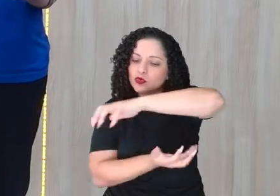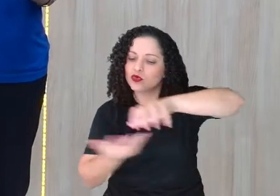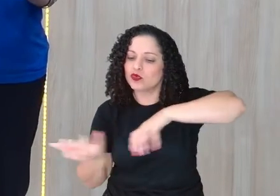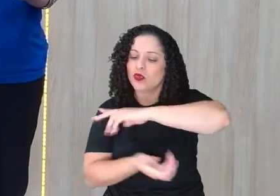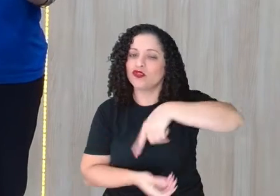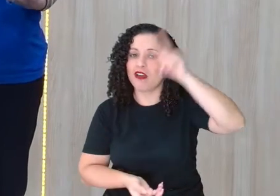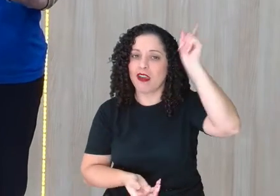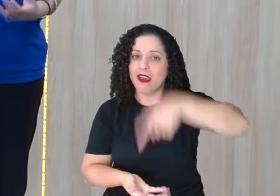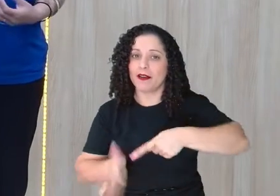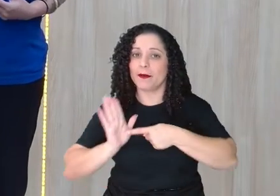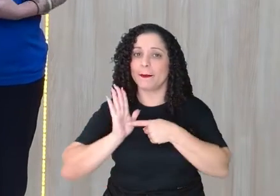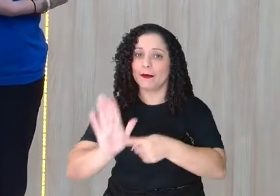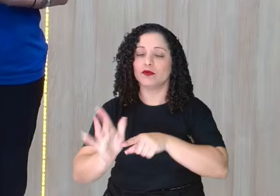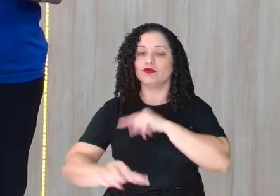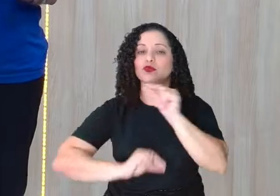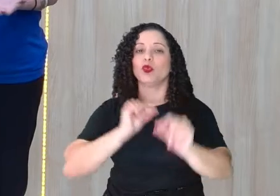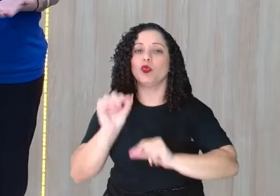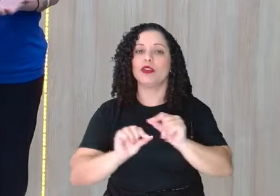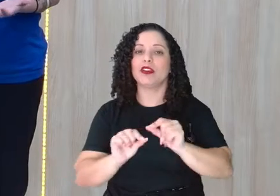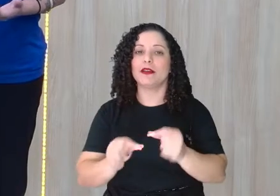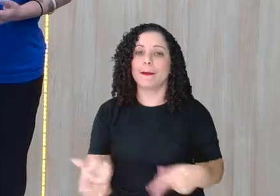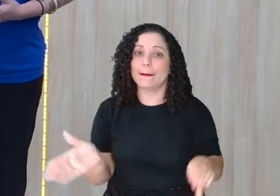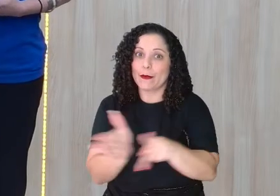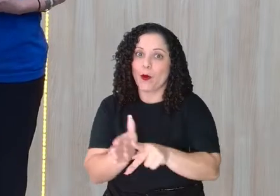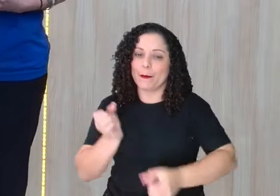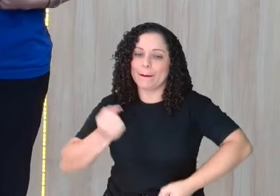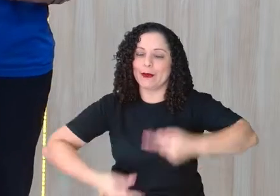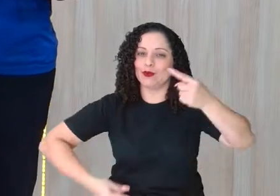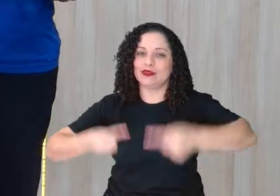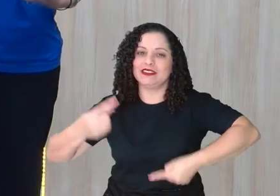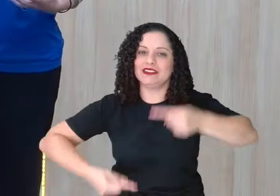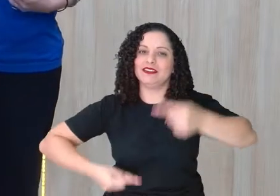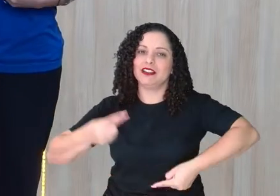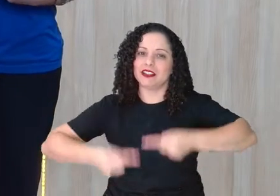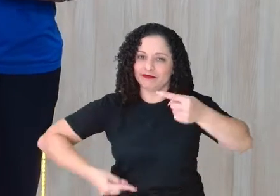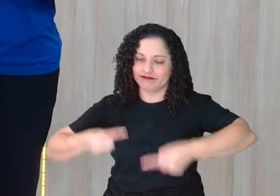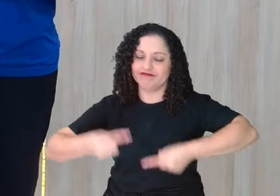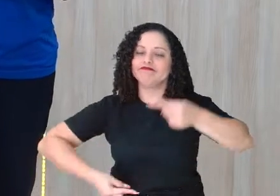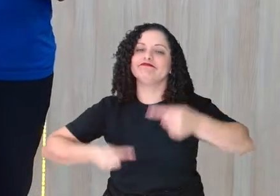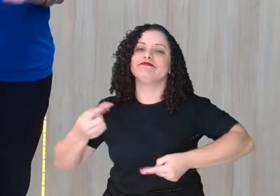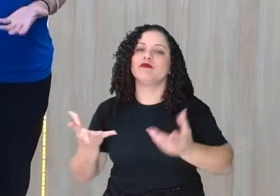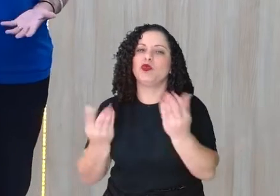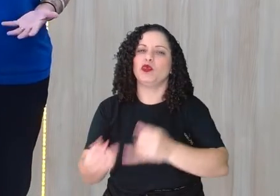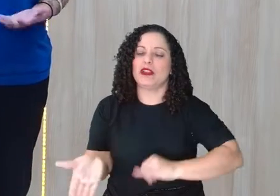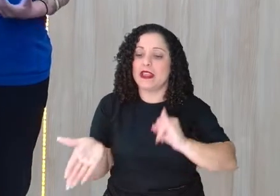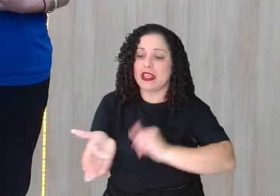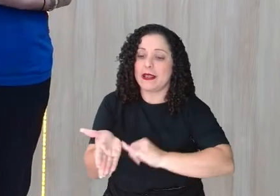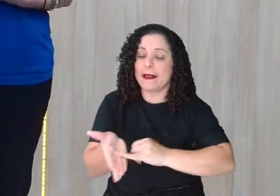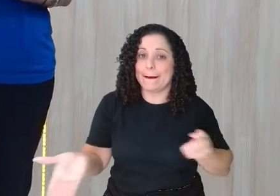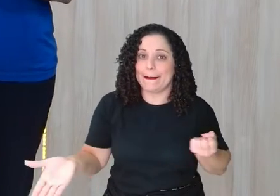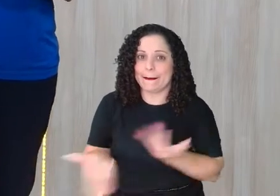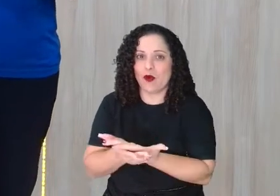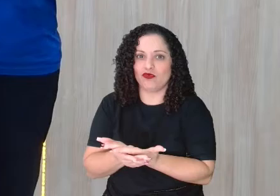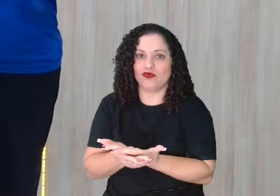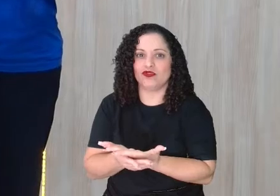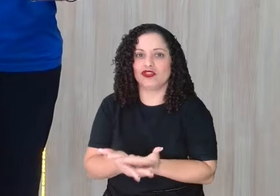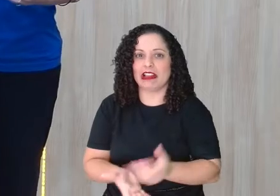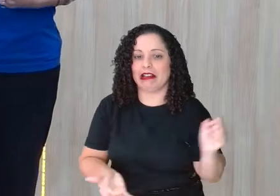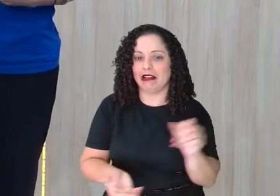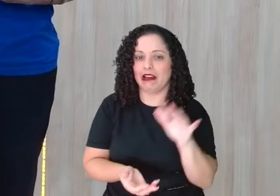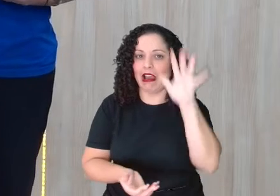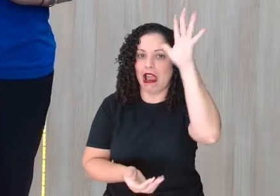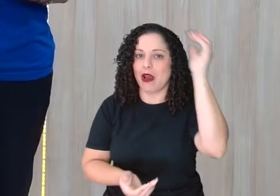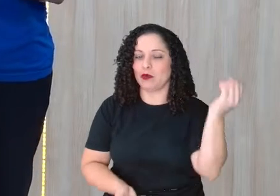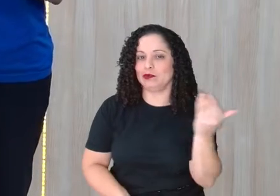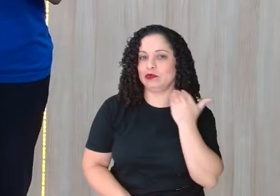muito em respeito à questão política, né? A questão muitas vezes de impostos caros, né? Isso mesmo, professor